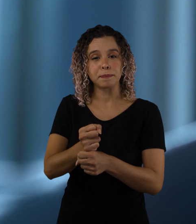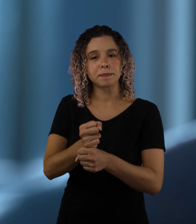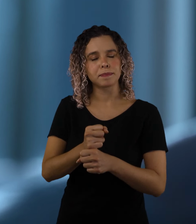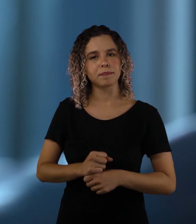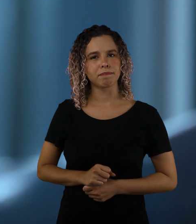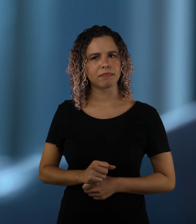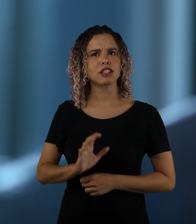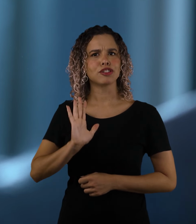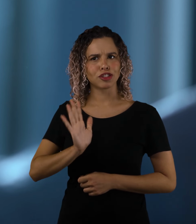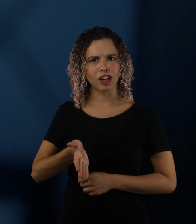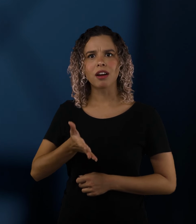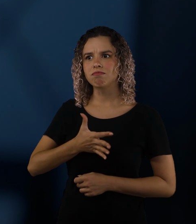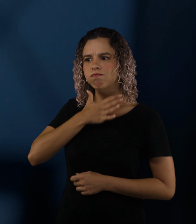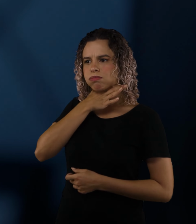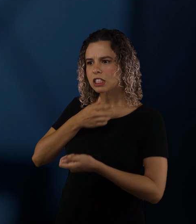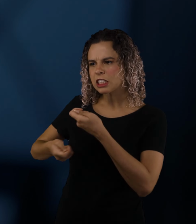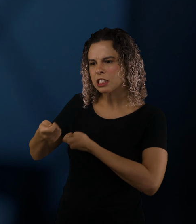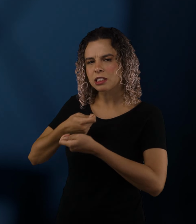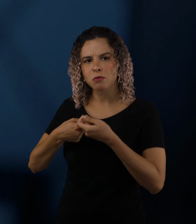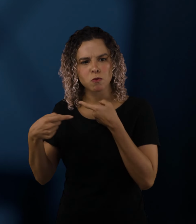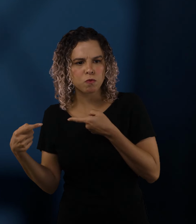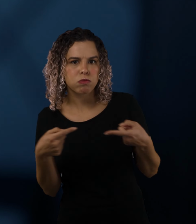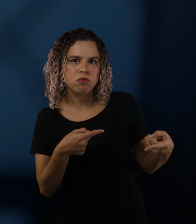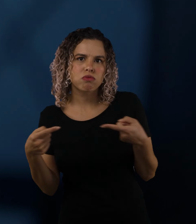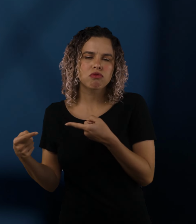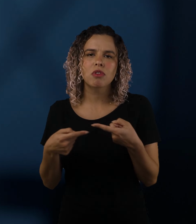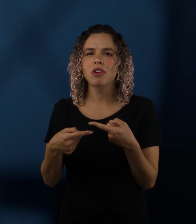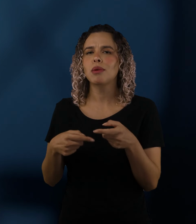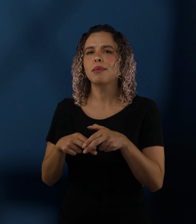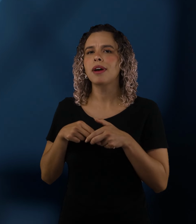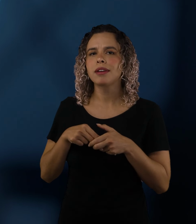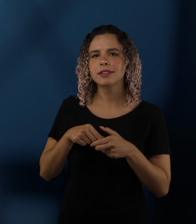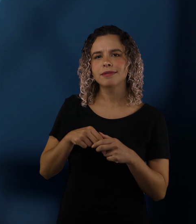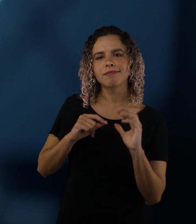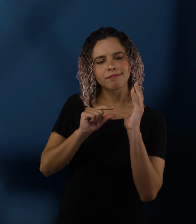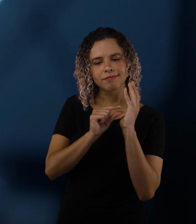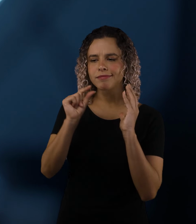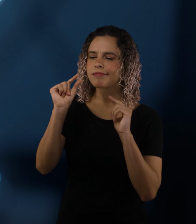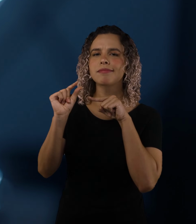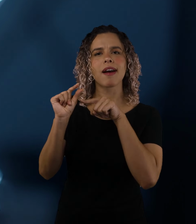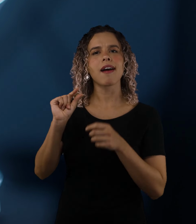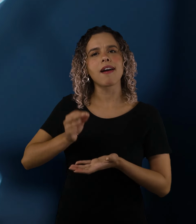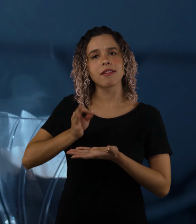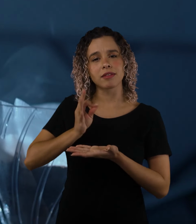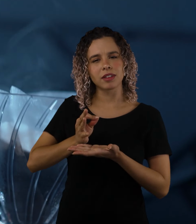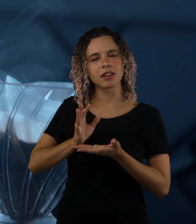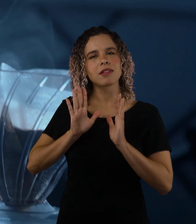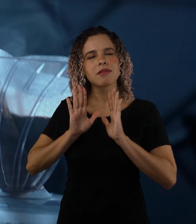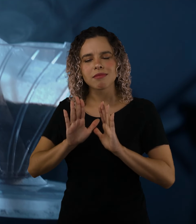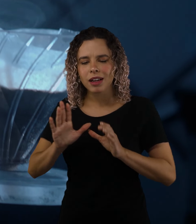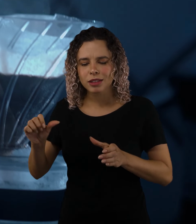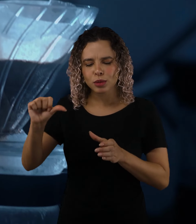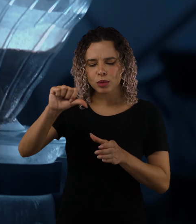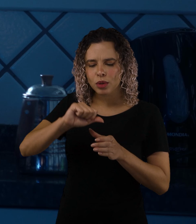Tivemos crises econômicas e muita disputa por esse grão precioso. Passa um café. Mas o que ficou foi a grandeza da